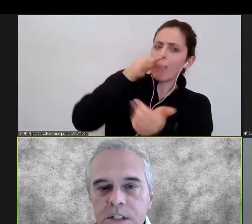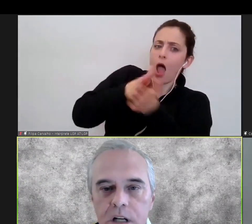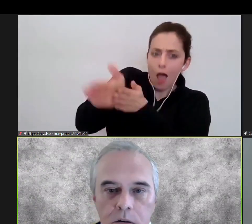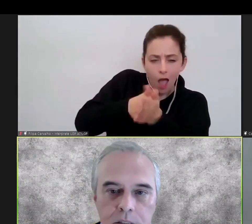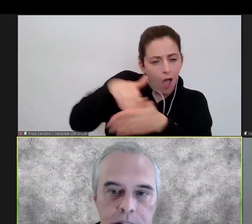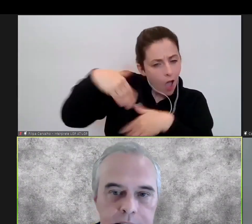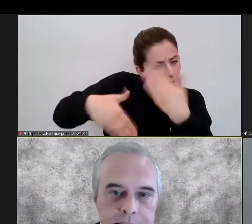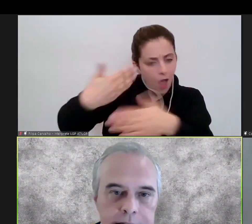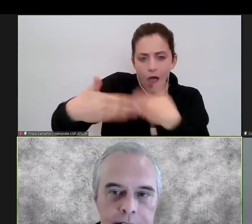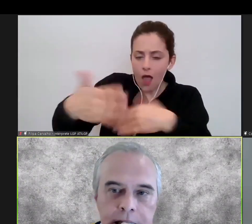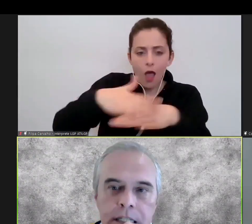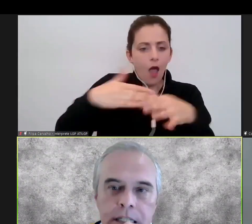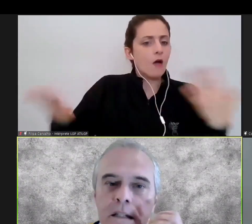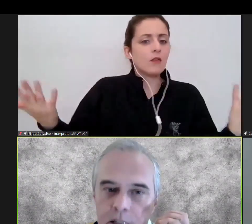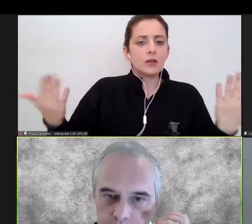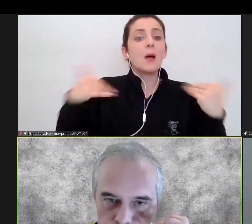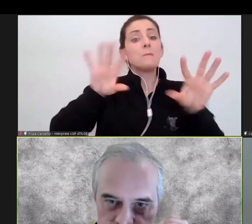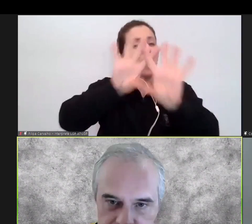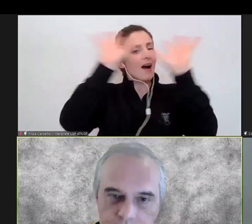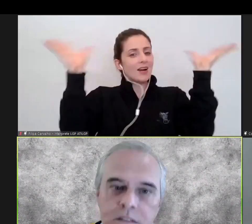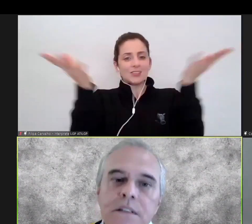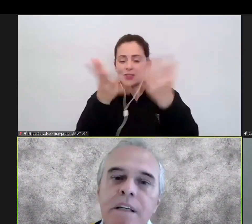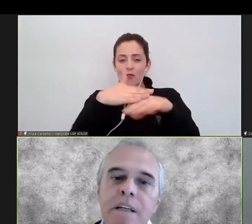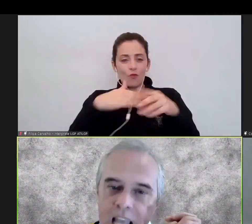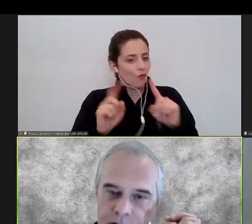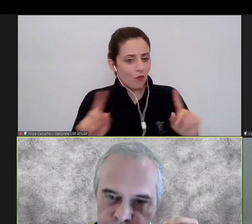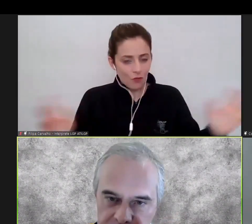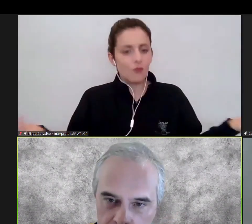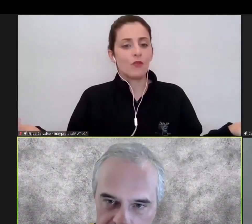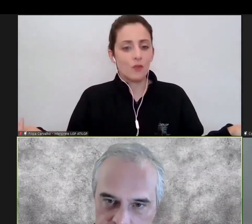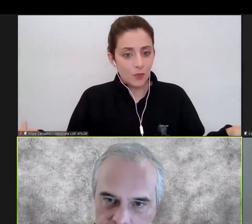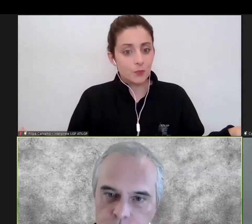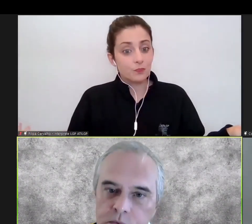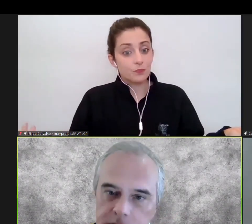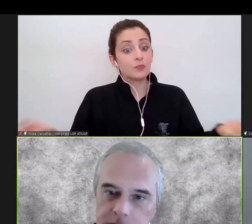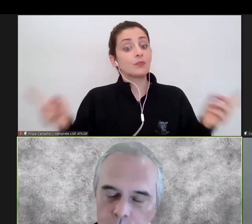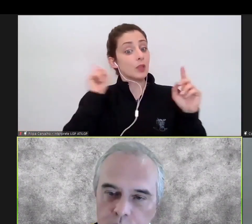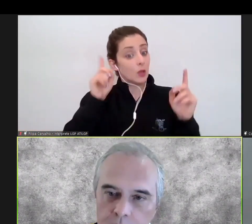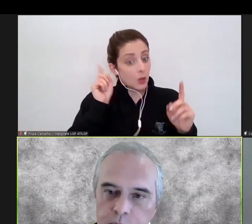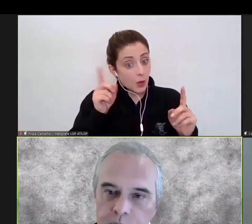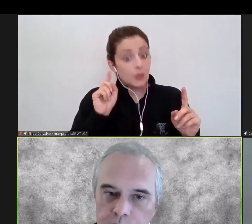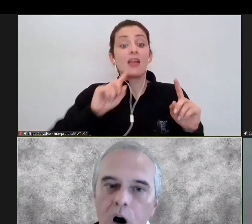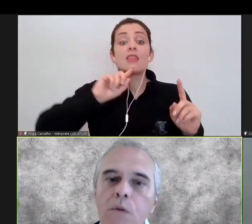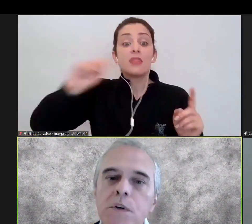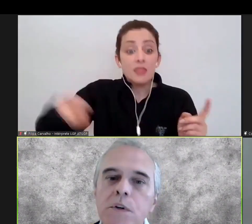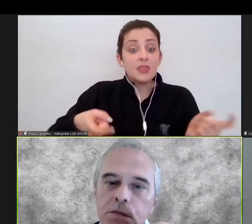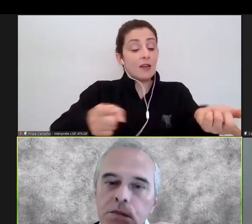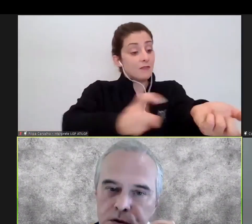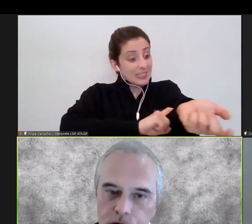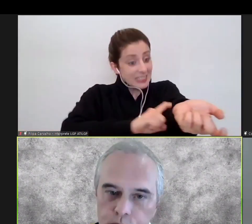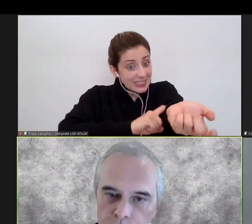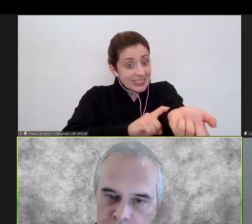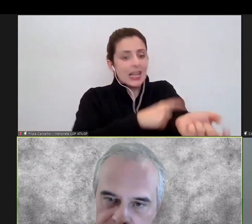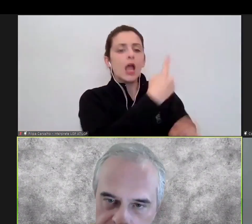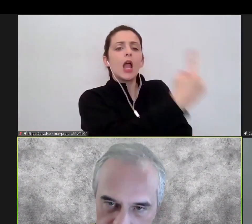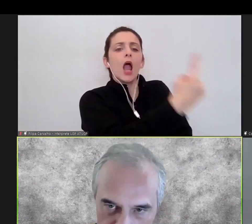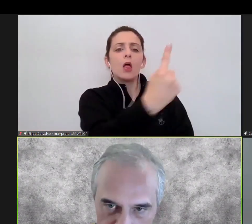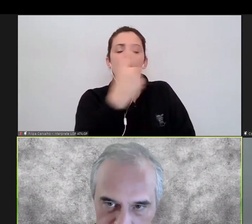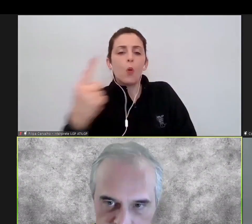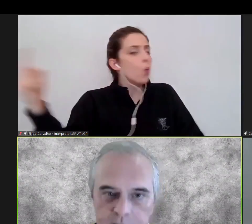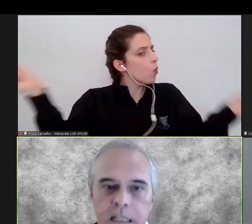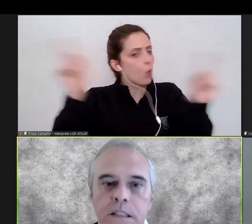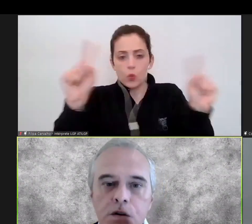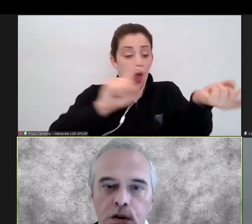maneira mais geral. Então, assim, reforçando, deve-se enxergar o racismo não no campo individual, mas como uma estrutura organizacional